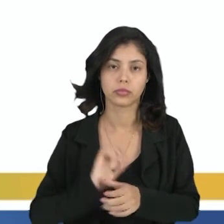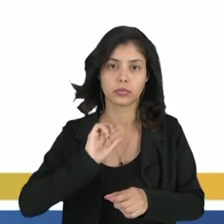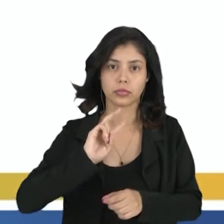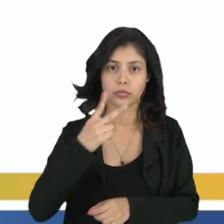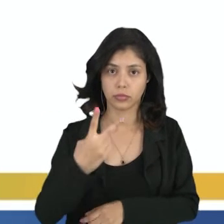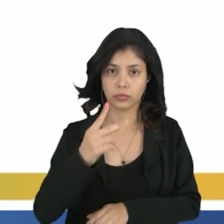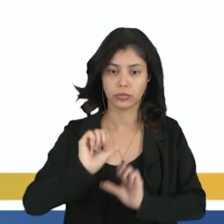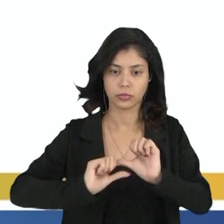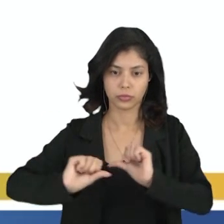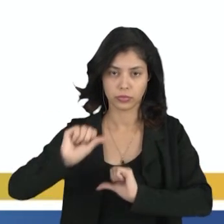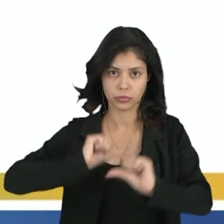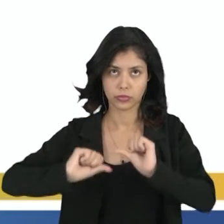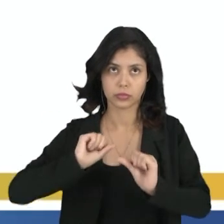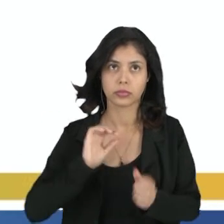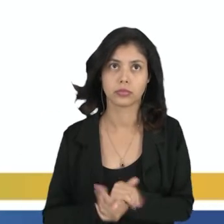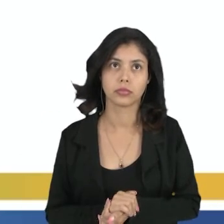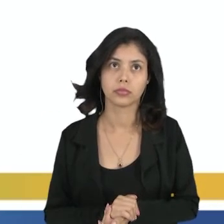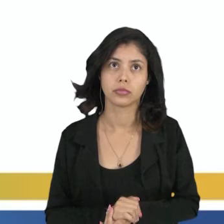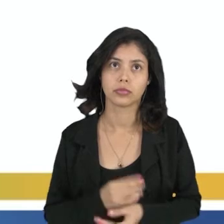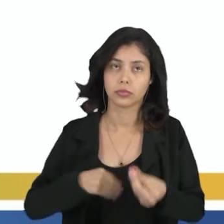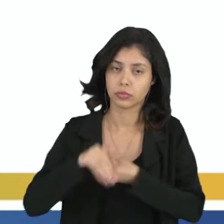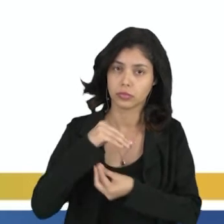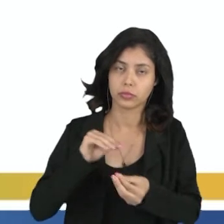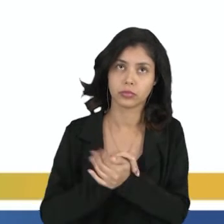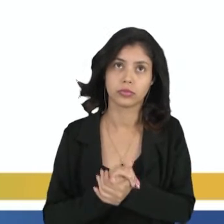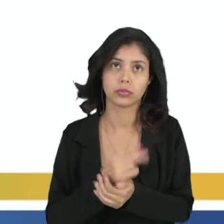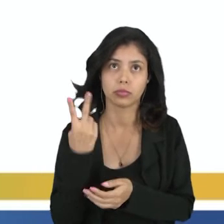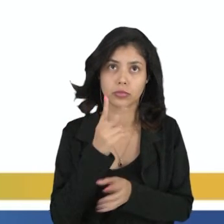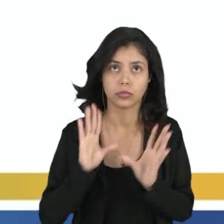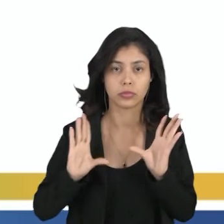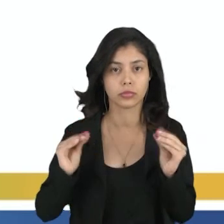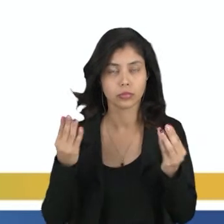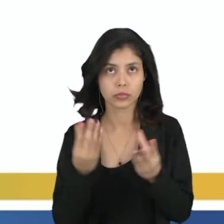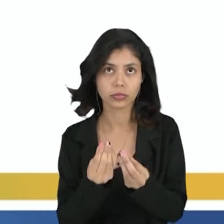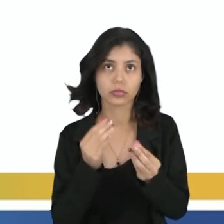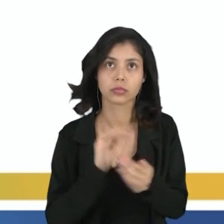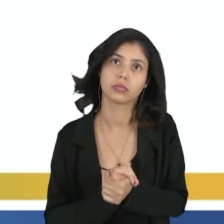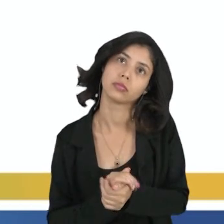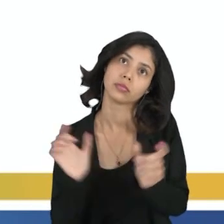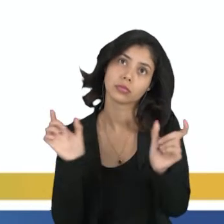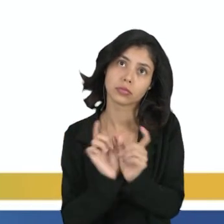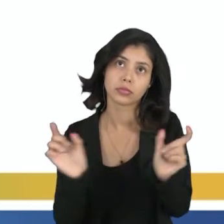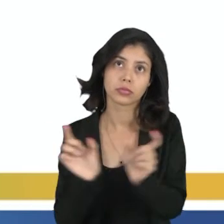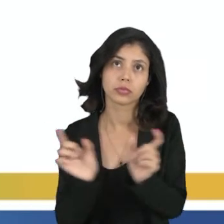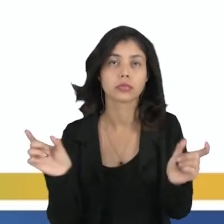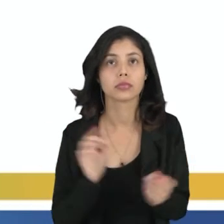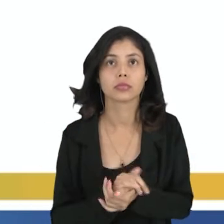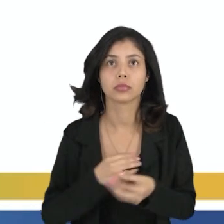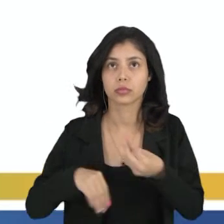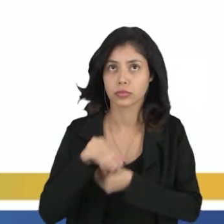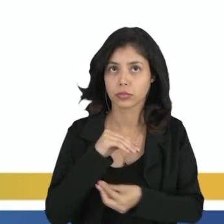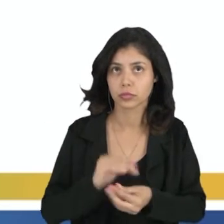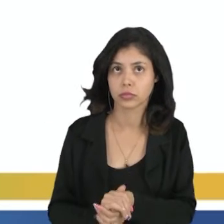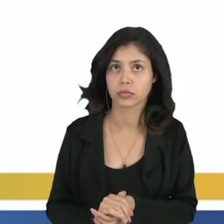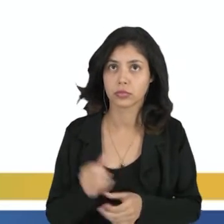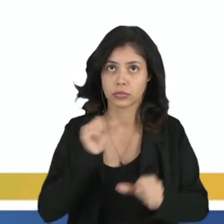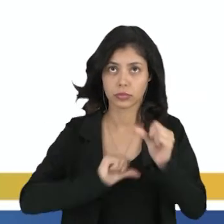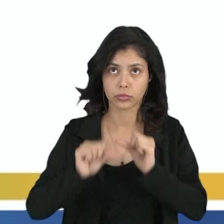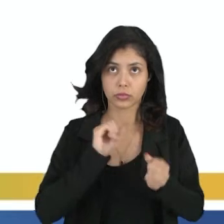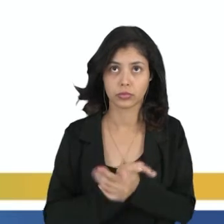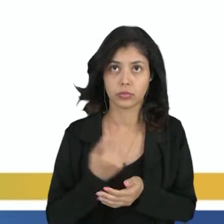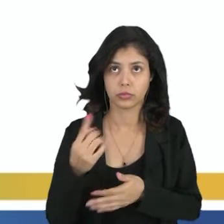reação de dupla troca. São reações em 2 substâncias compostas, elas